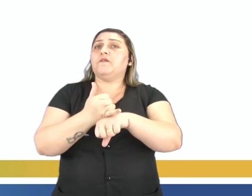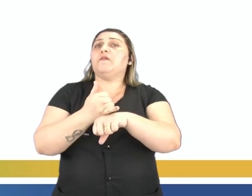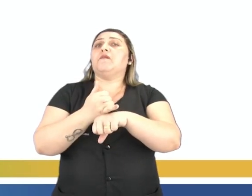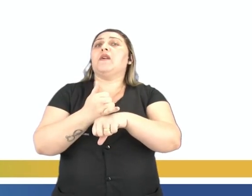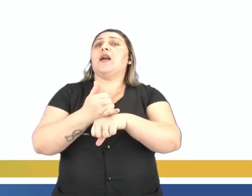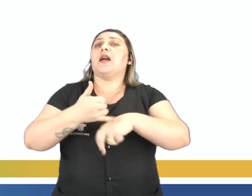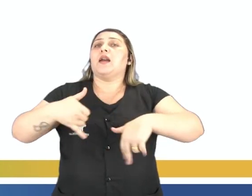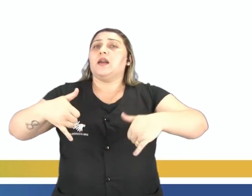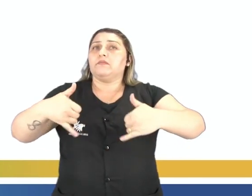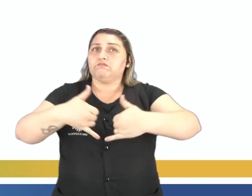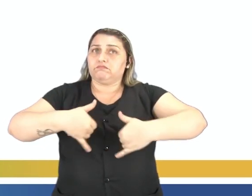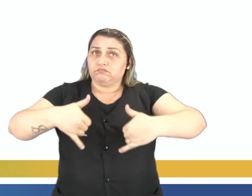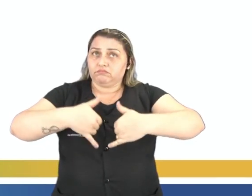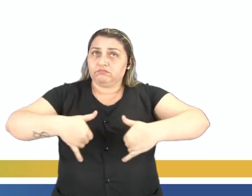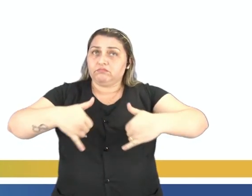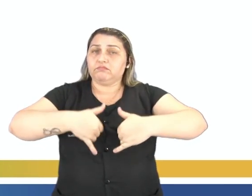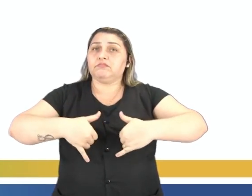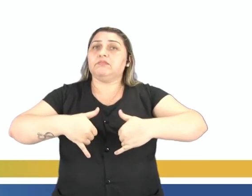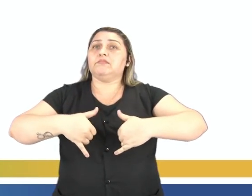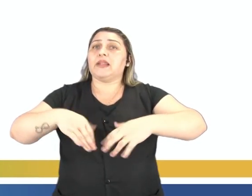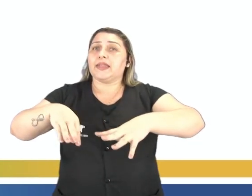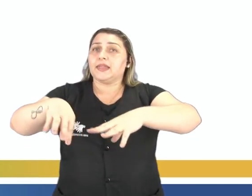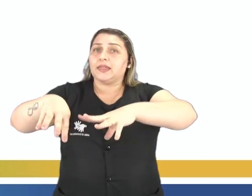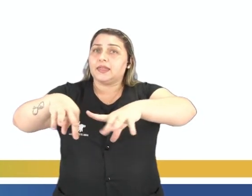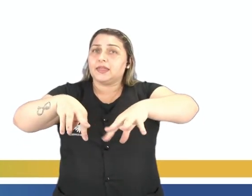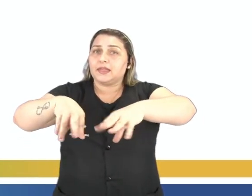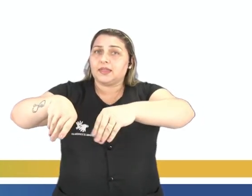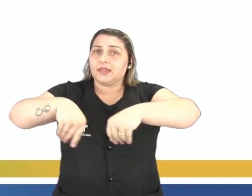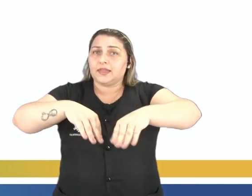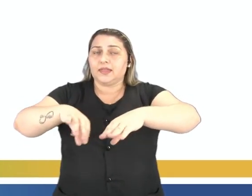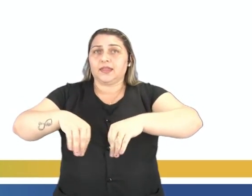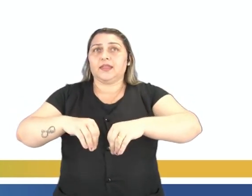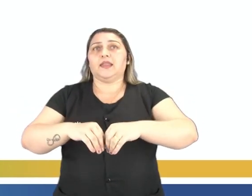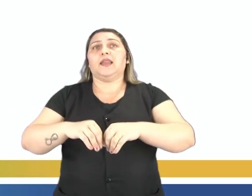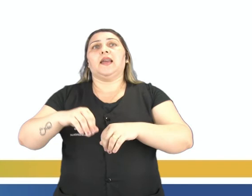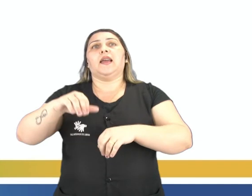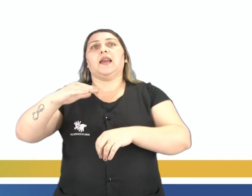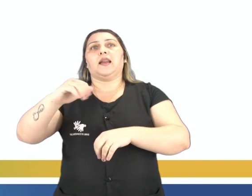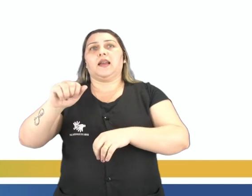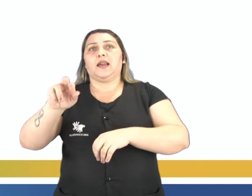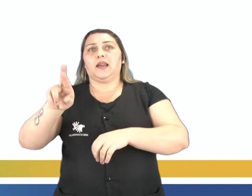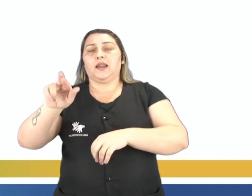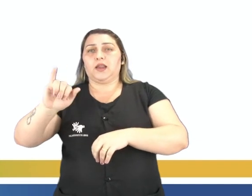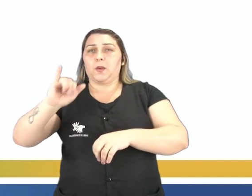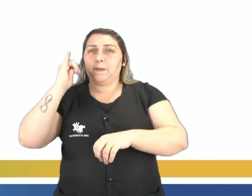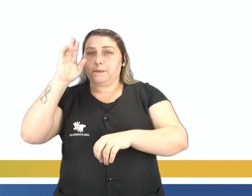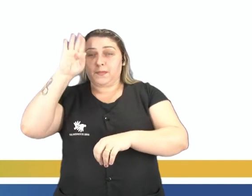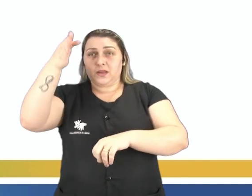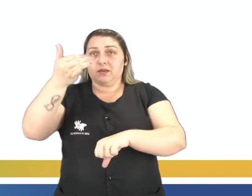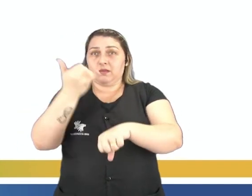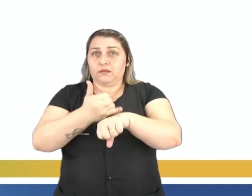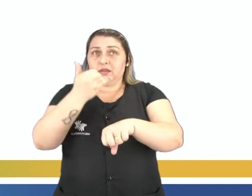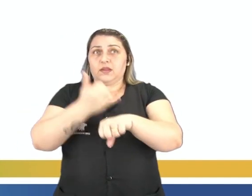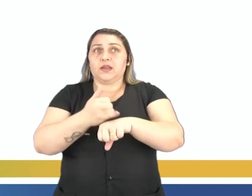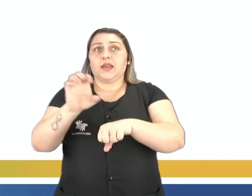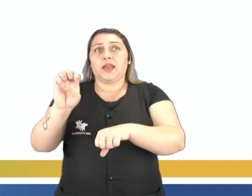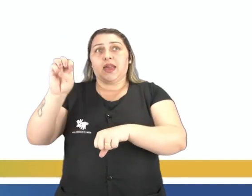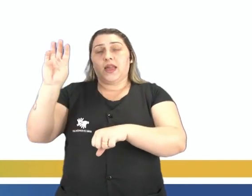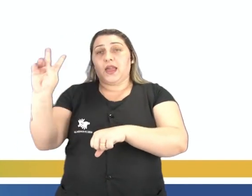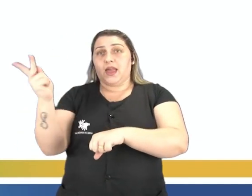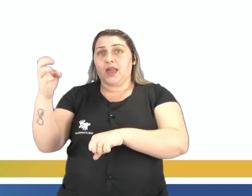químicos mais abundantes na crosta terrestre. Em Carajás, o principal minério do ferro é a